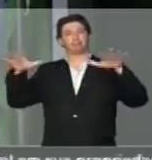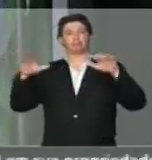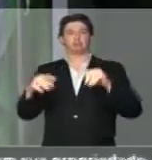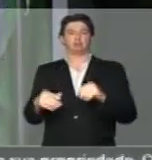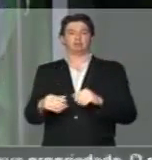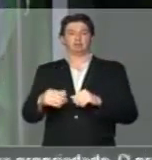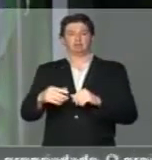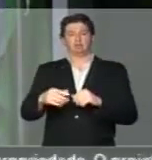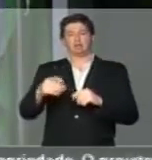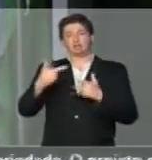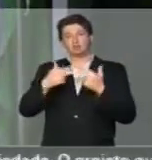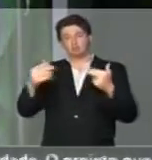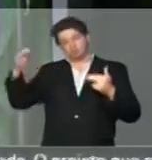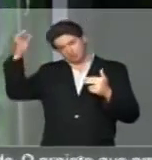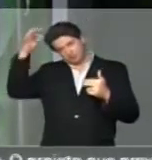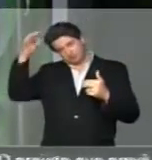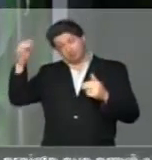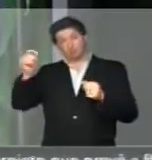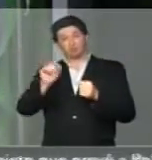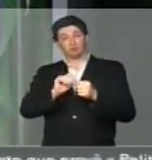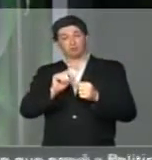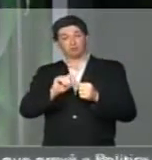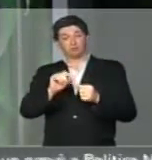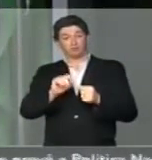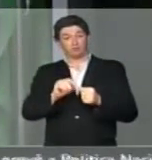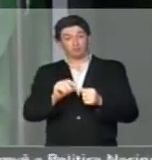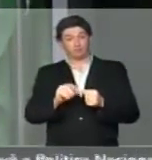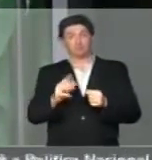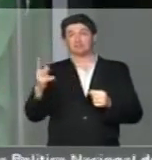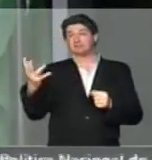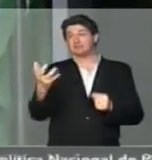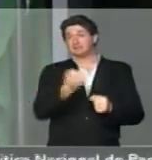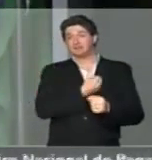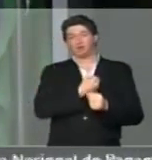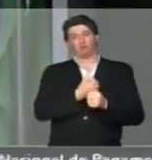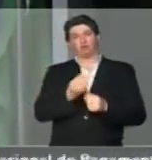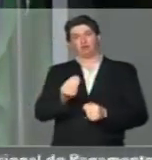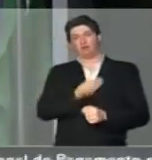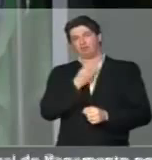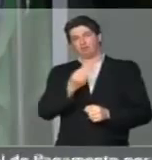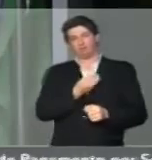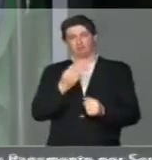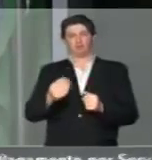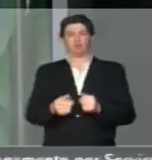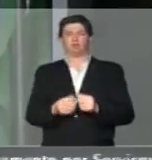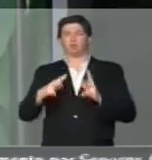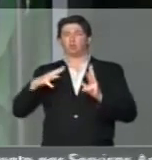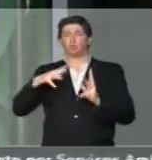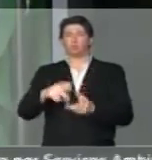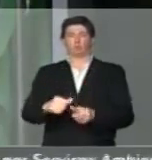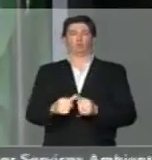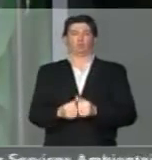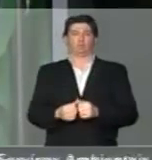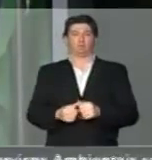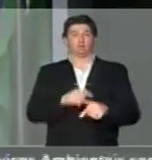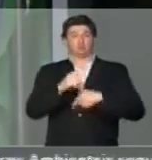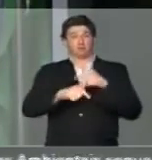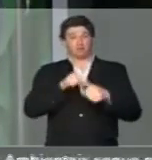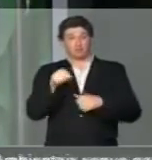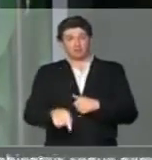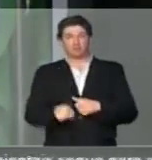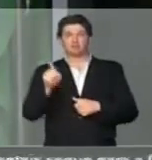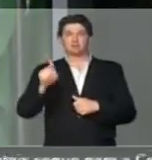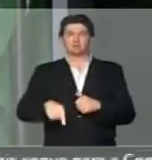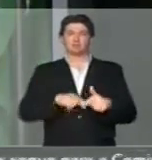o espiritual, que tem feito, tem salvado vidas pelo esse mundo afora. Esse trabalho é um